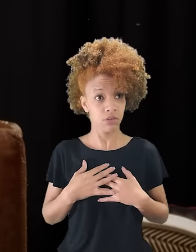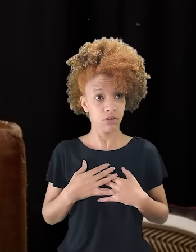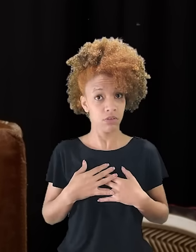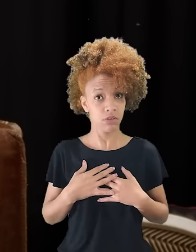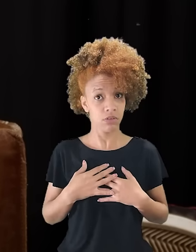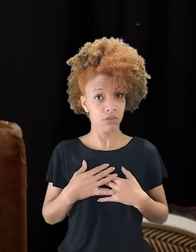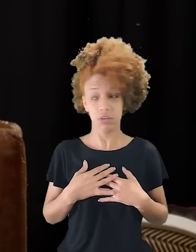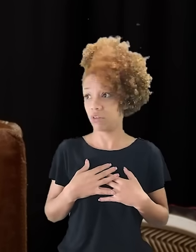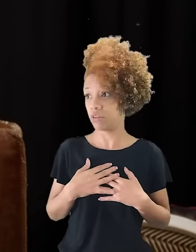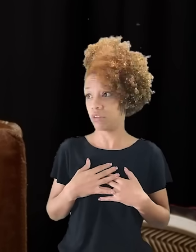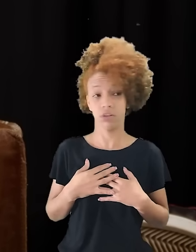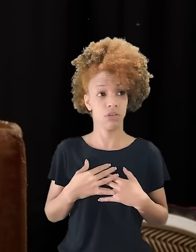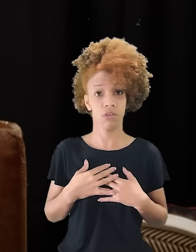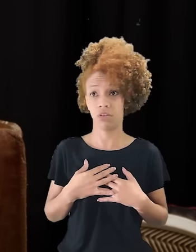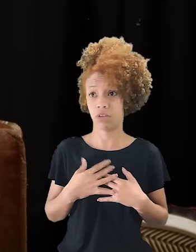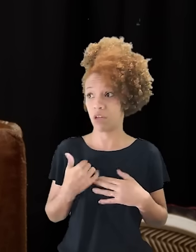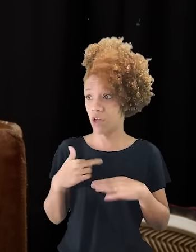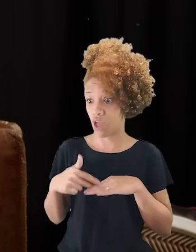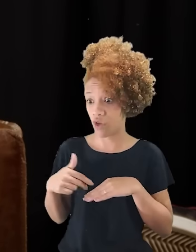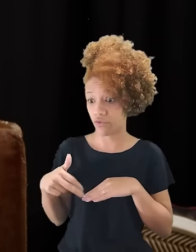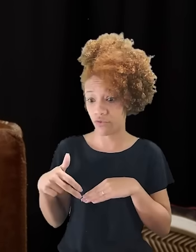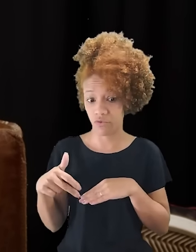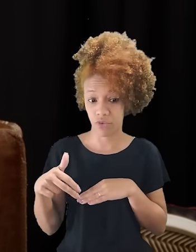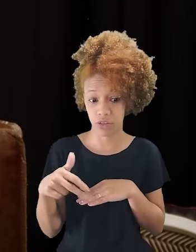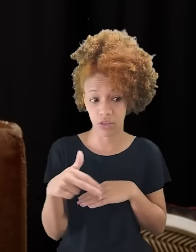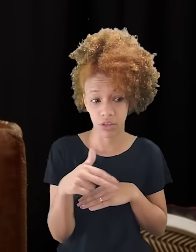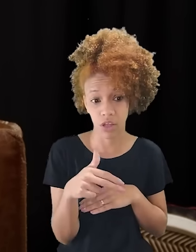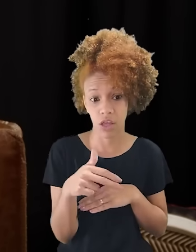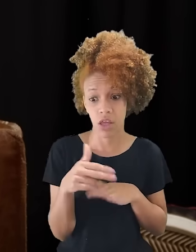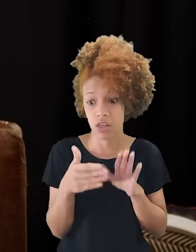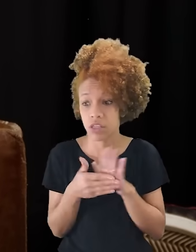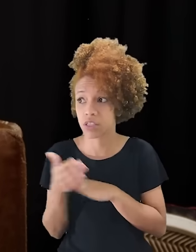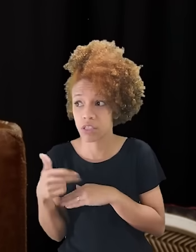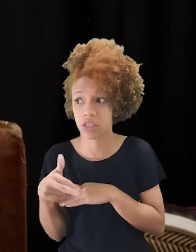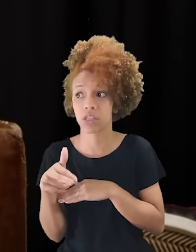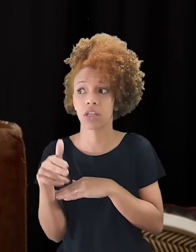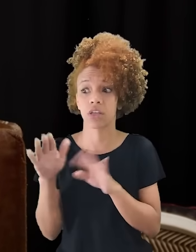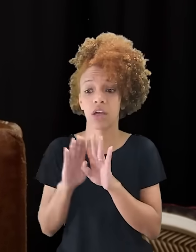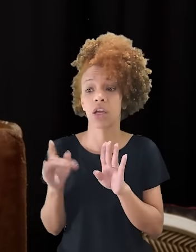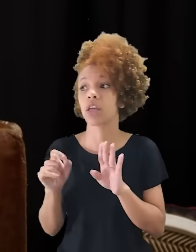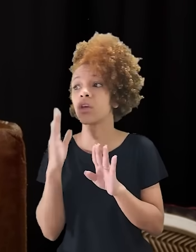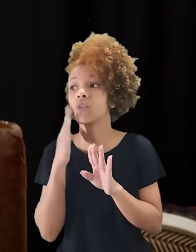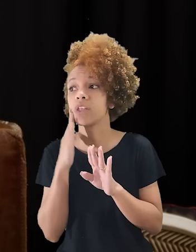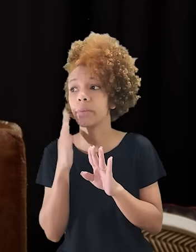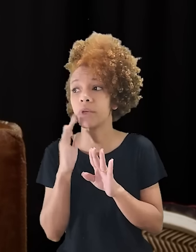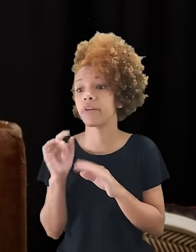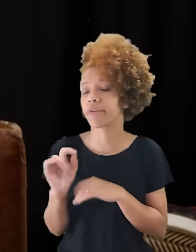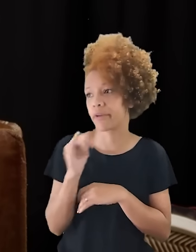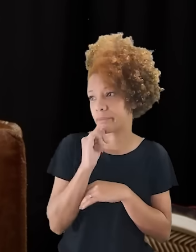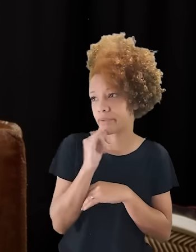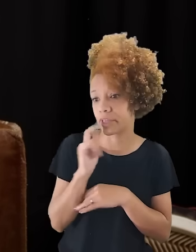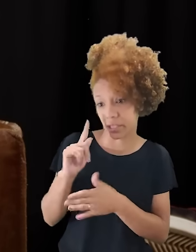ó arregalou o olho assim aí eu fui levantei do banco saí andando em direção quem eu sabia que